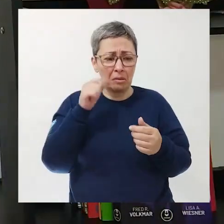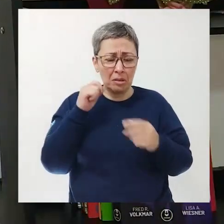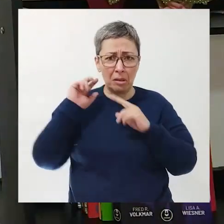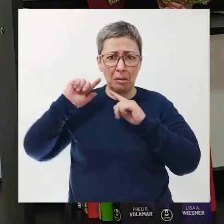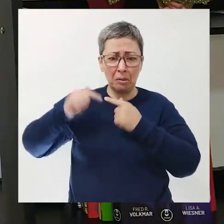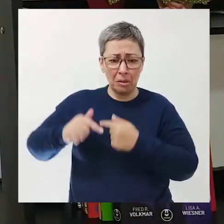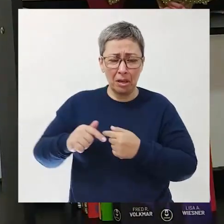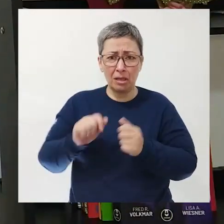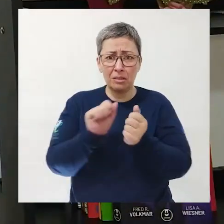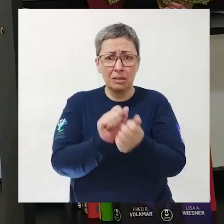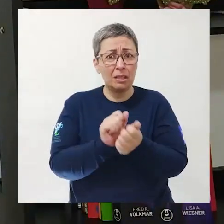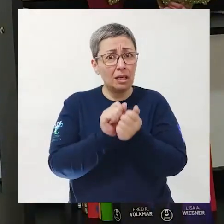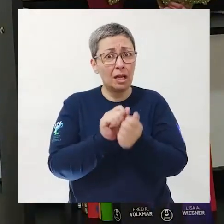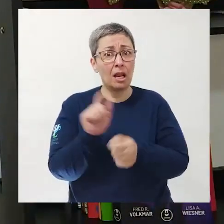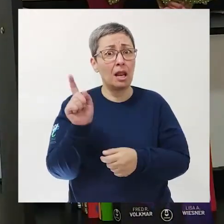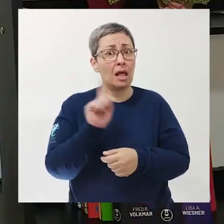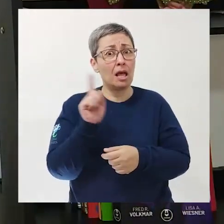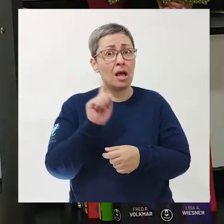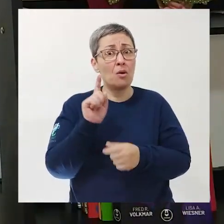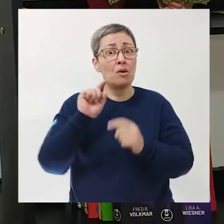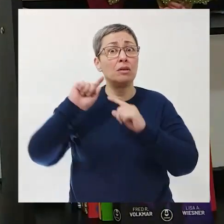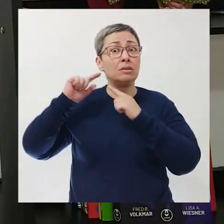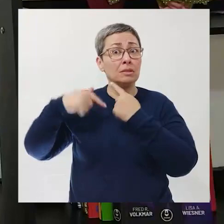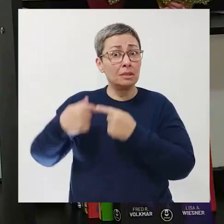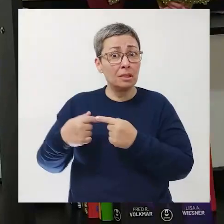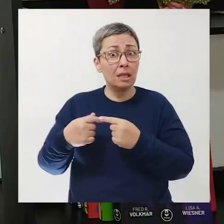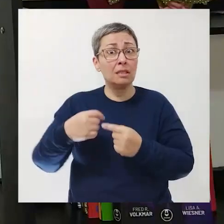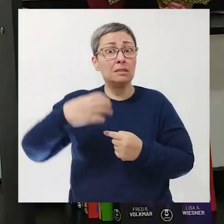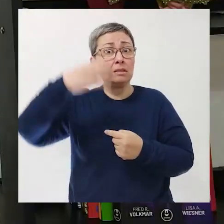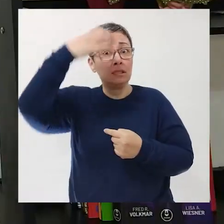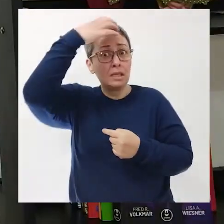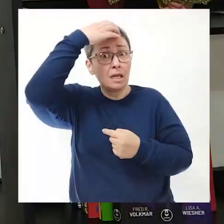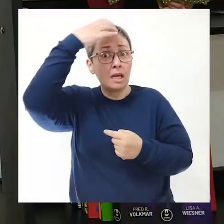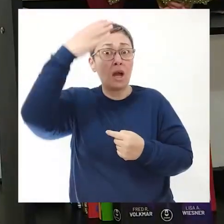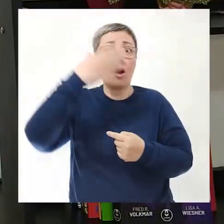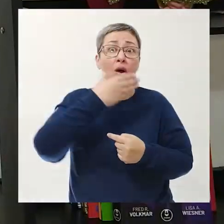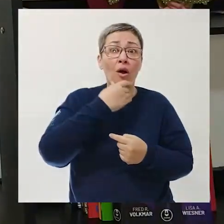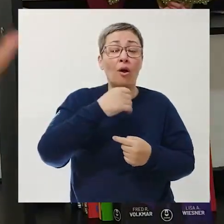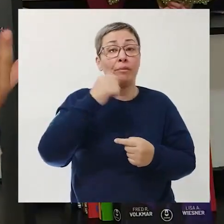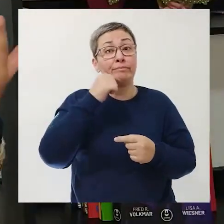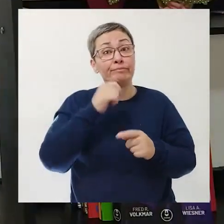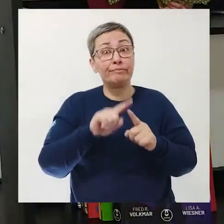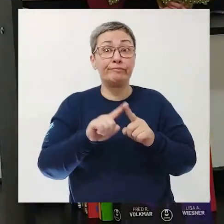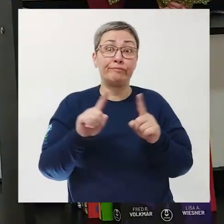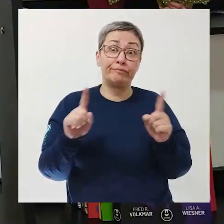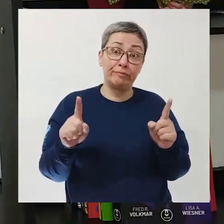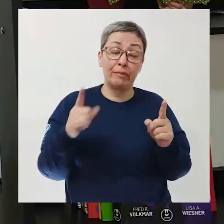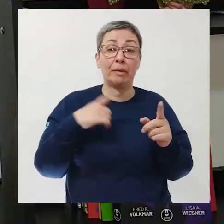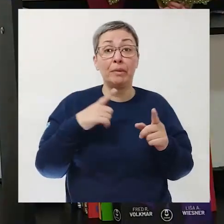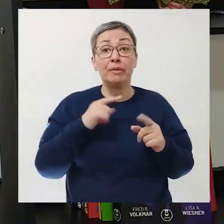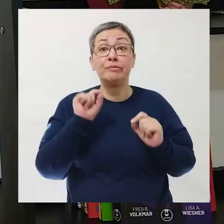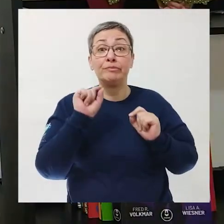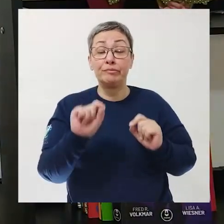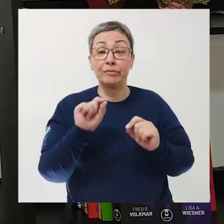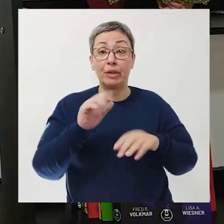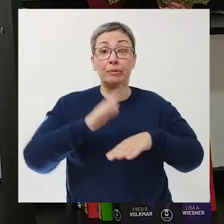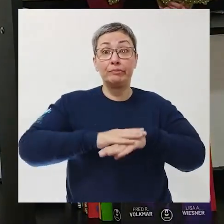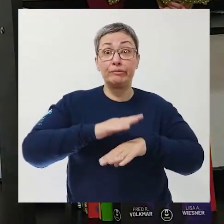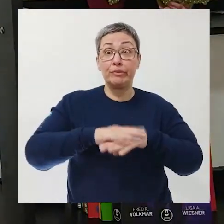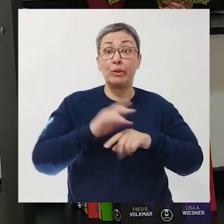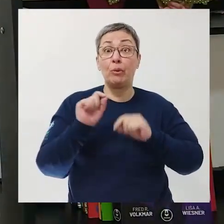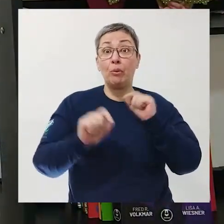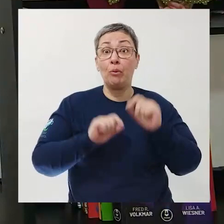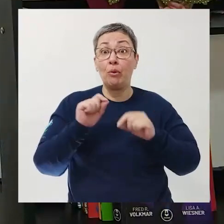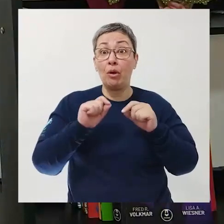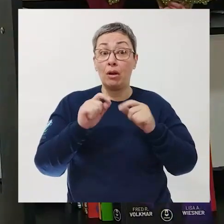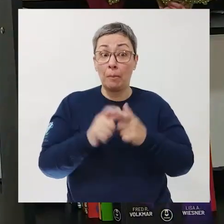de escravos, né? Mas na verdade são descendentes de reis e de rainhas, né? Mas, enfim, isso vai provocar o quê?